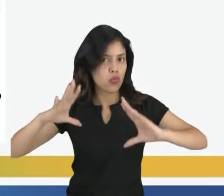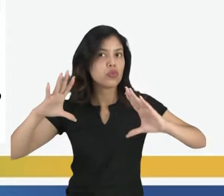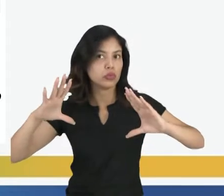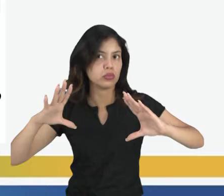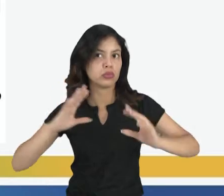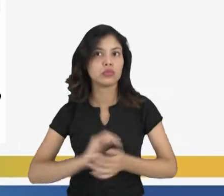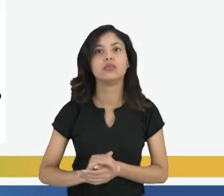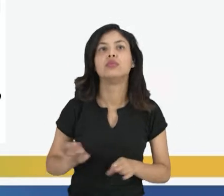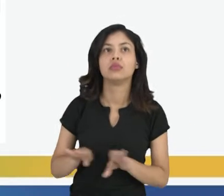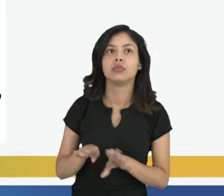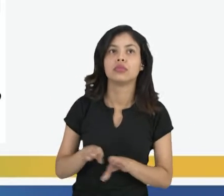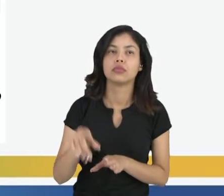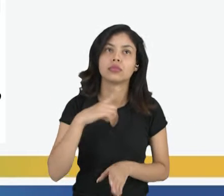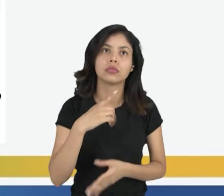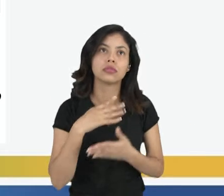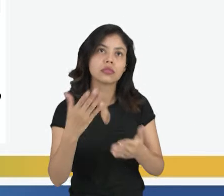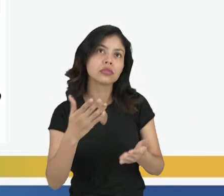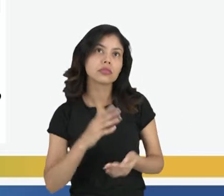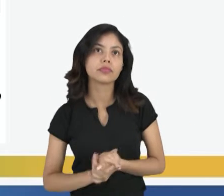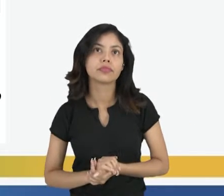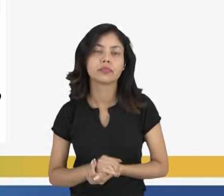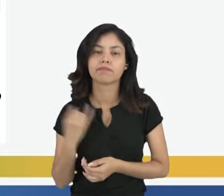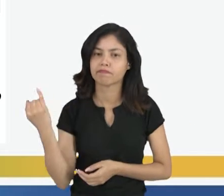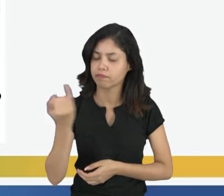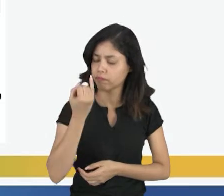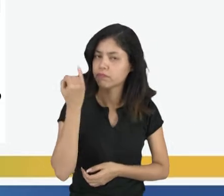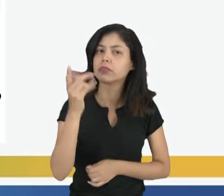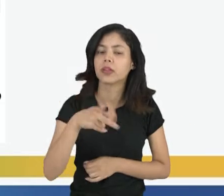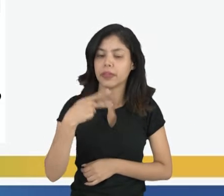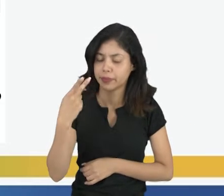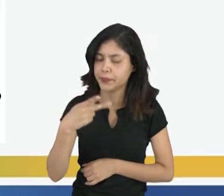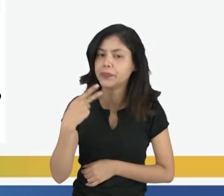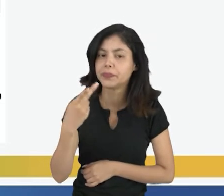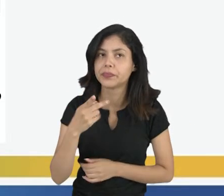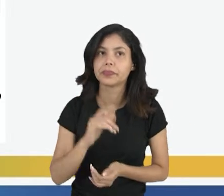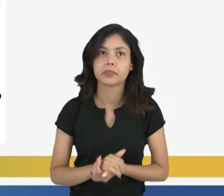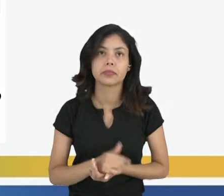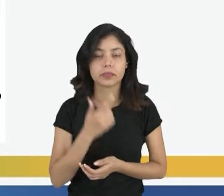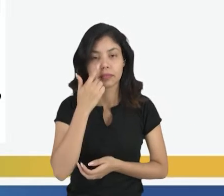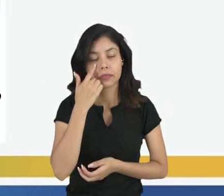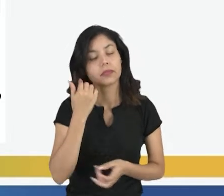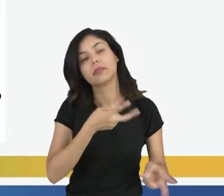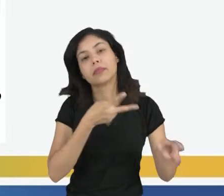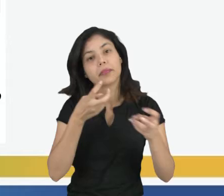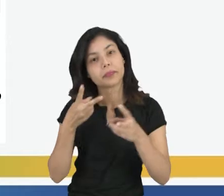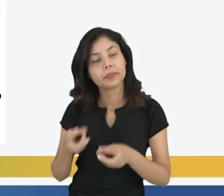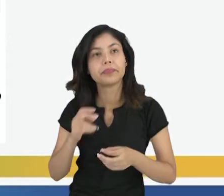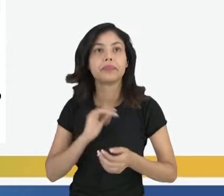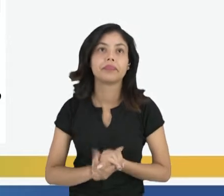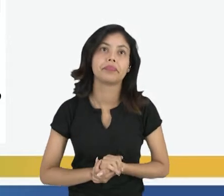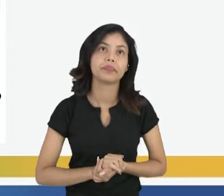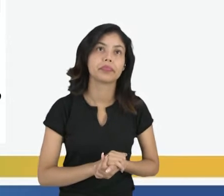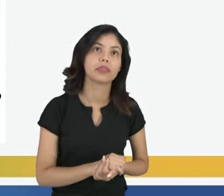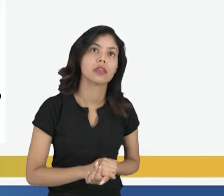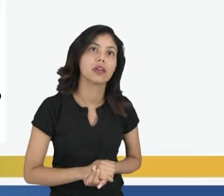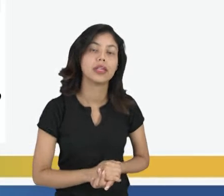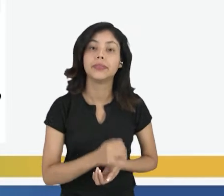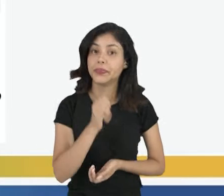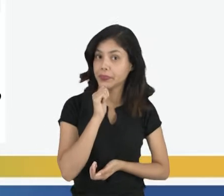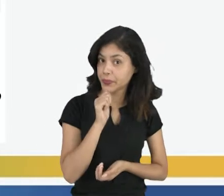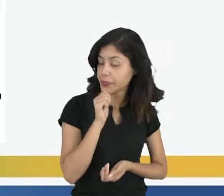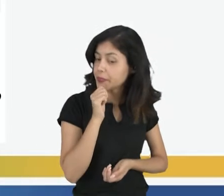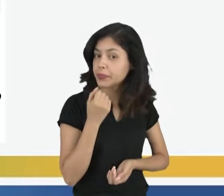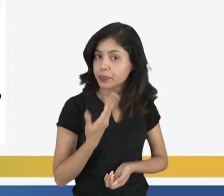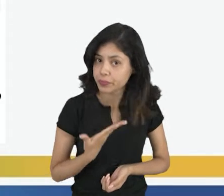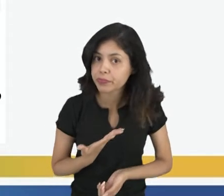muito importante a gente falar, né, nessa perspectiva. Ainda bem,